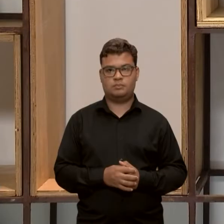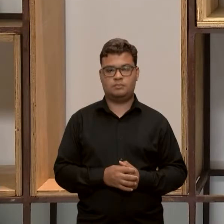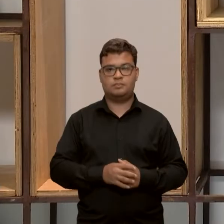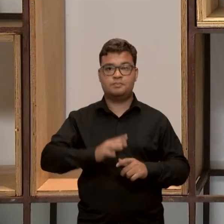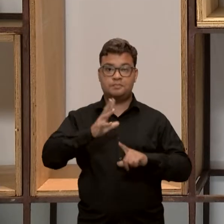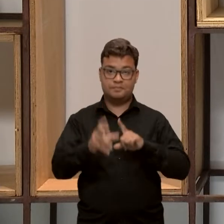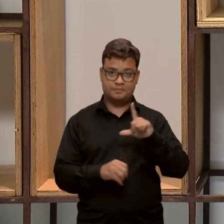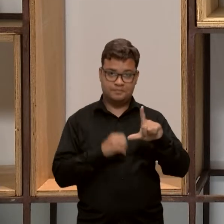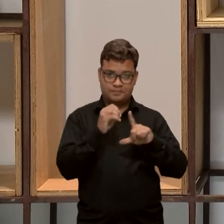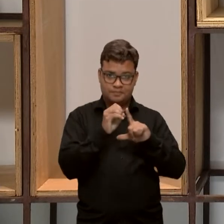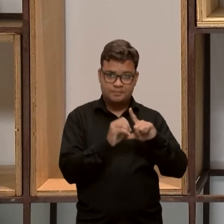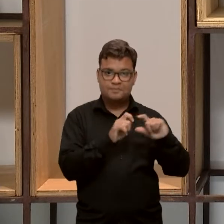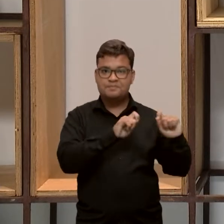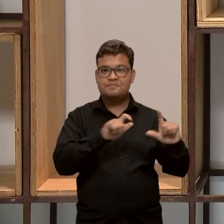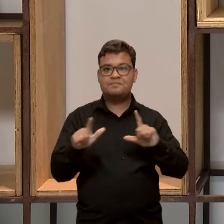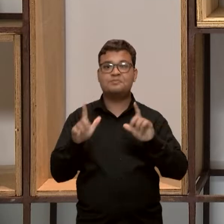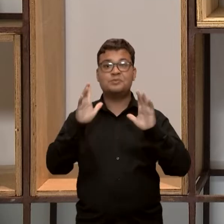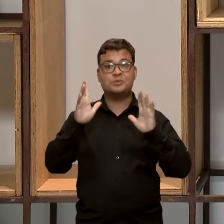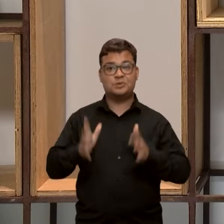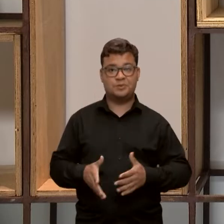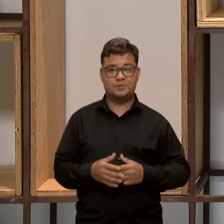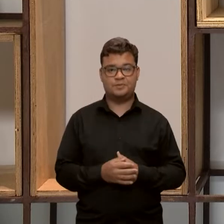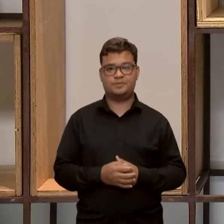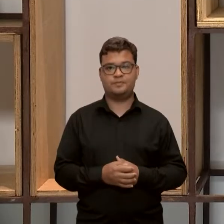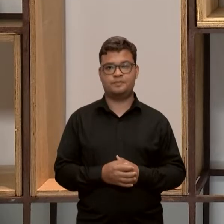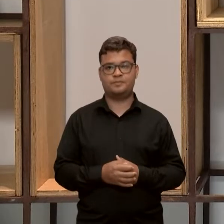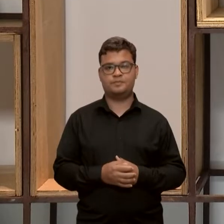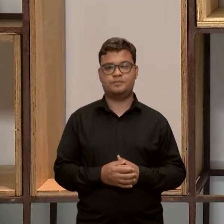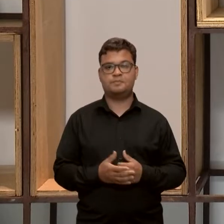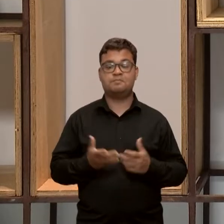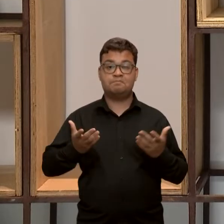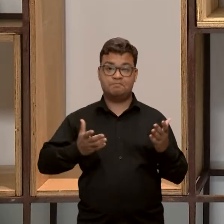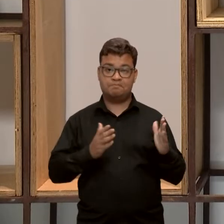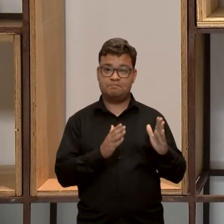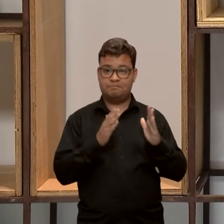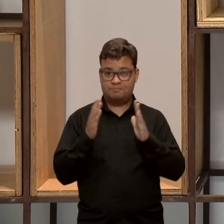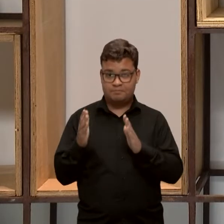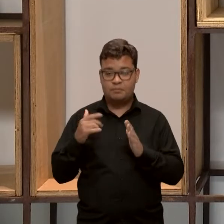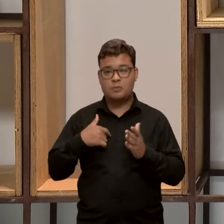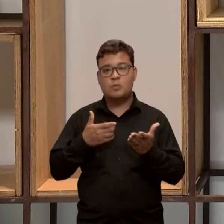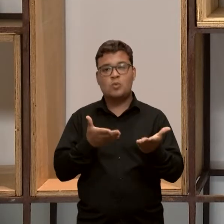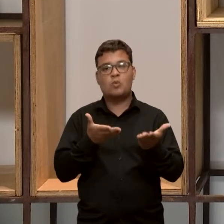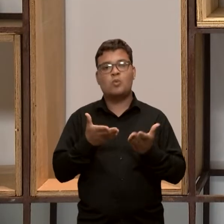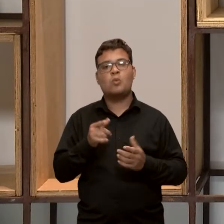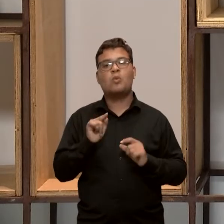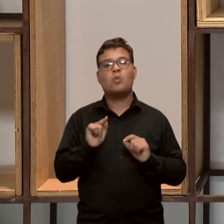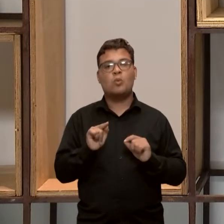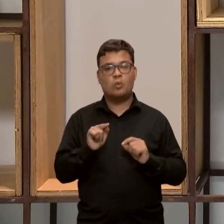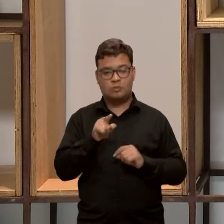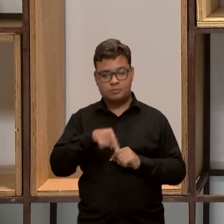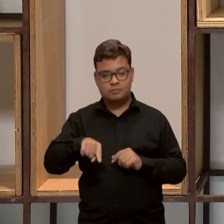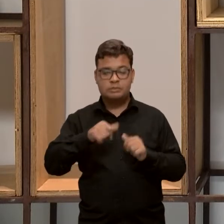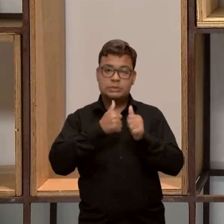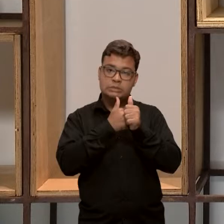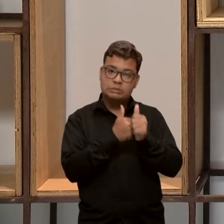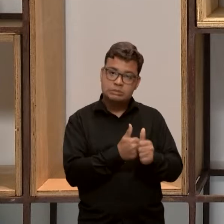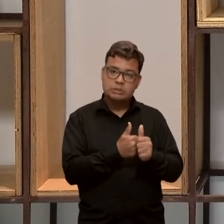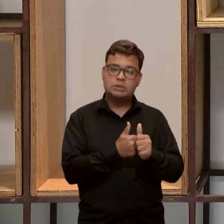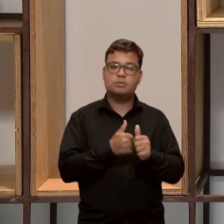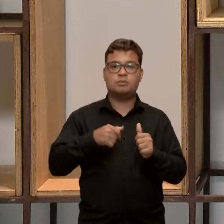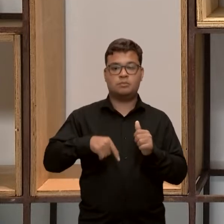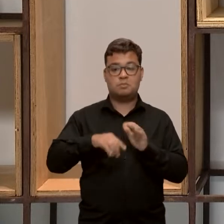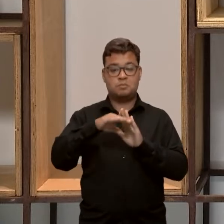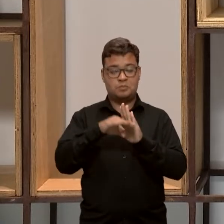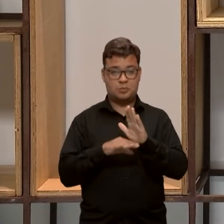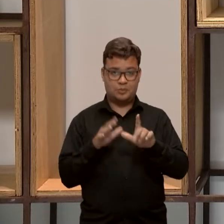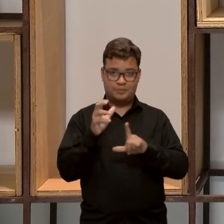Estamos de volta com o Mundo UFG de hoje. E nesse início de bloco eu te faço um convite. Siga e acompanhe o programa